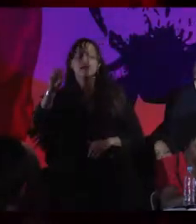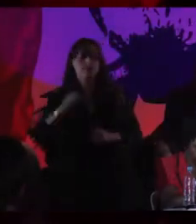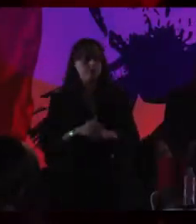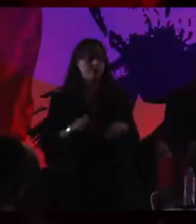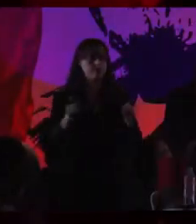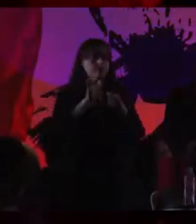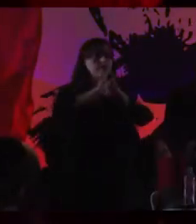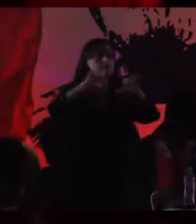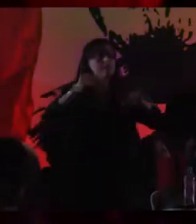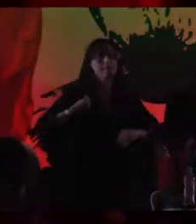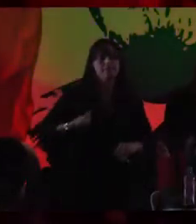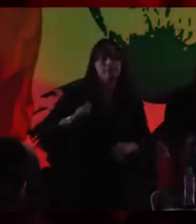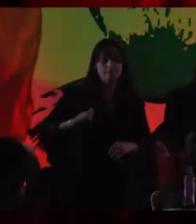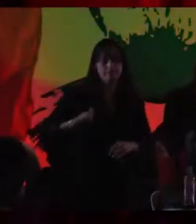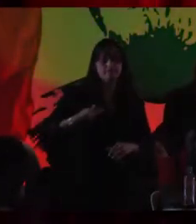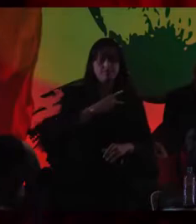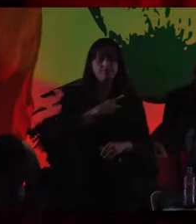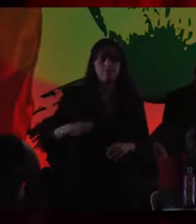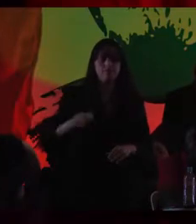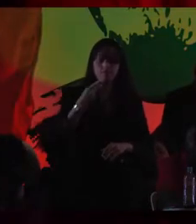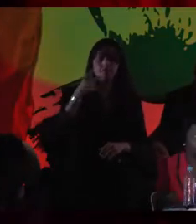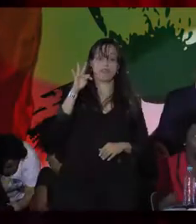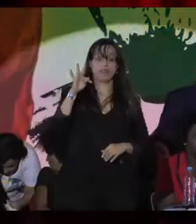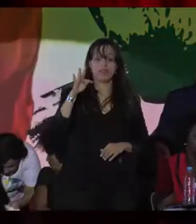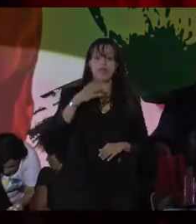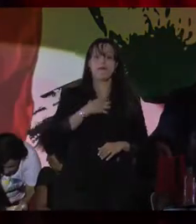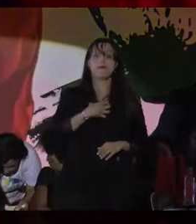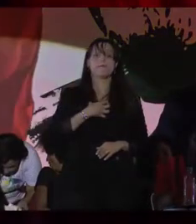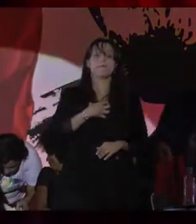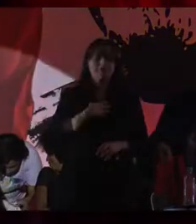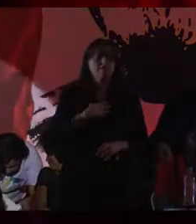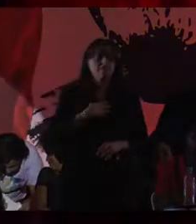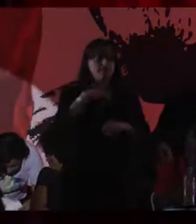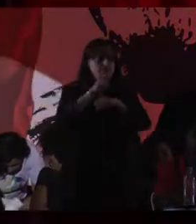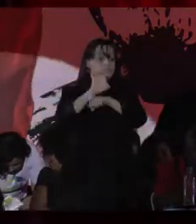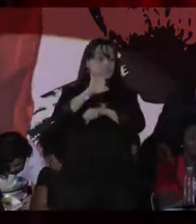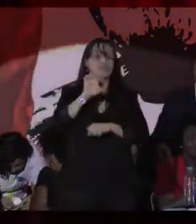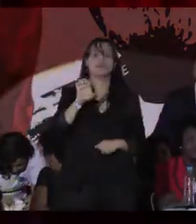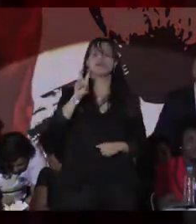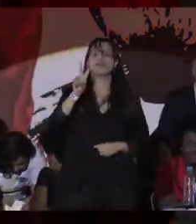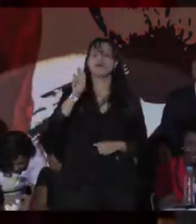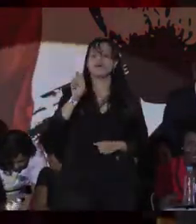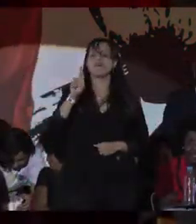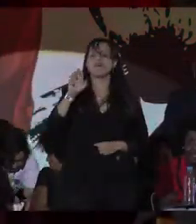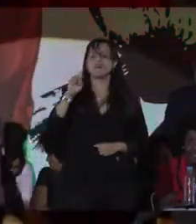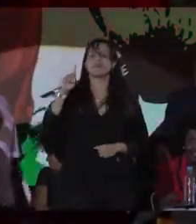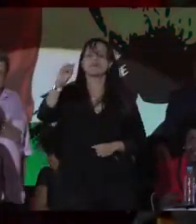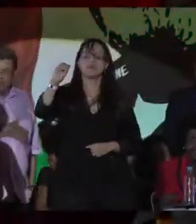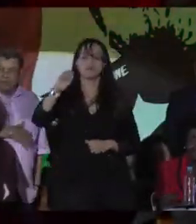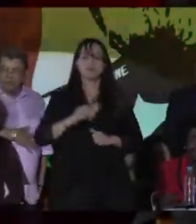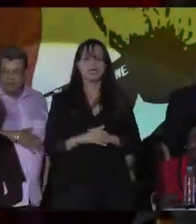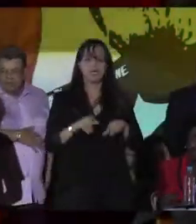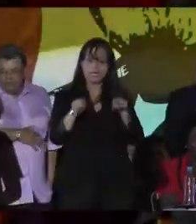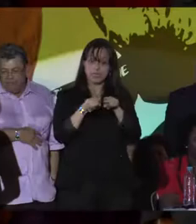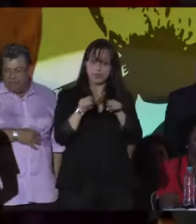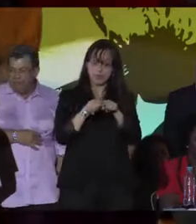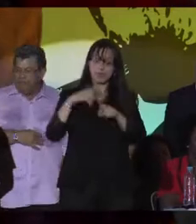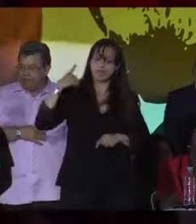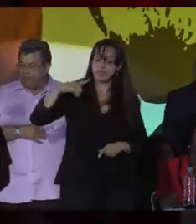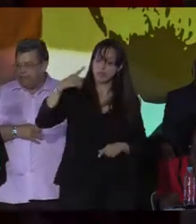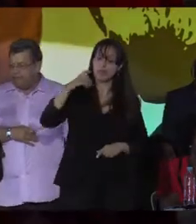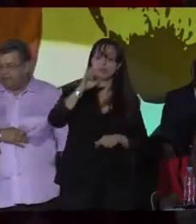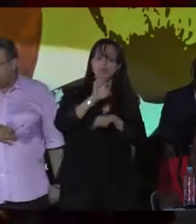presença do presidente do PT da Bahia, Everaldo Anunciação. E do nosso deputado